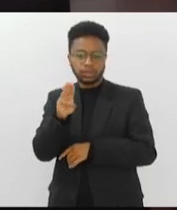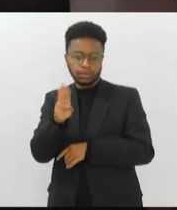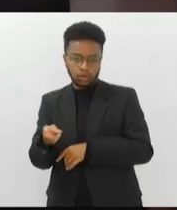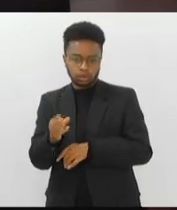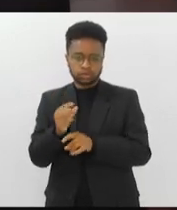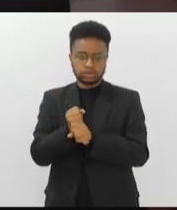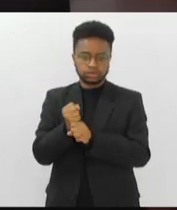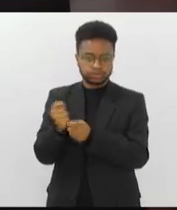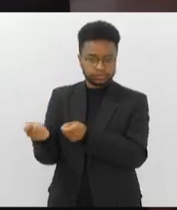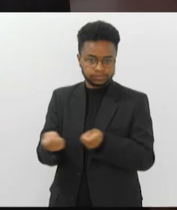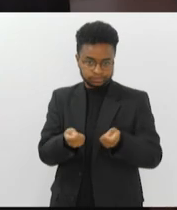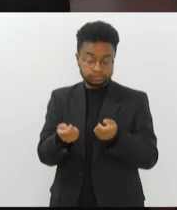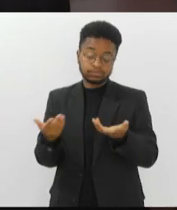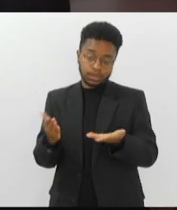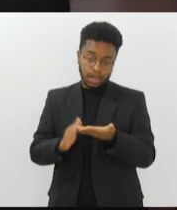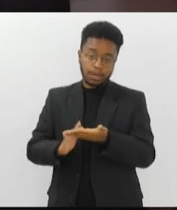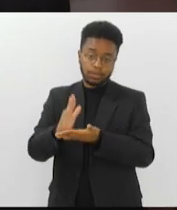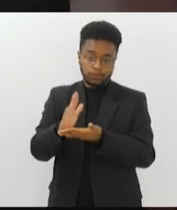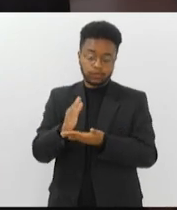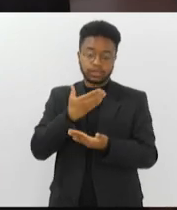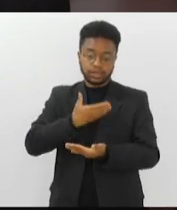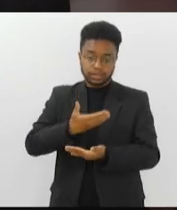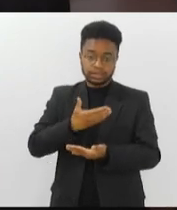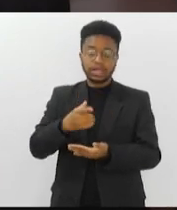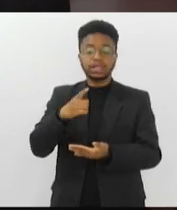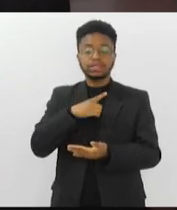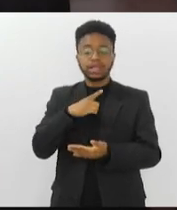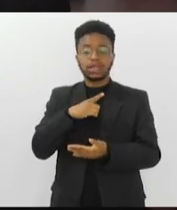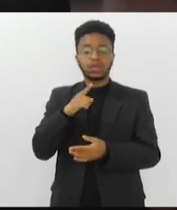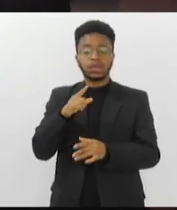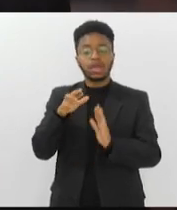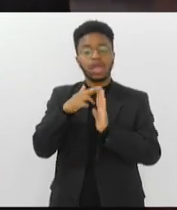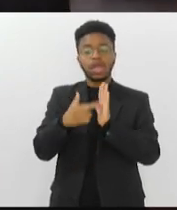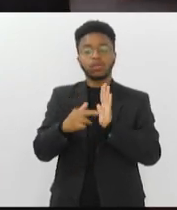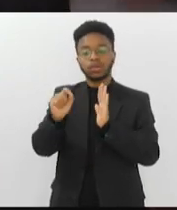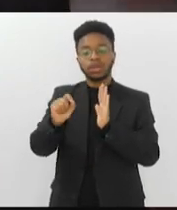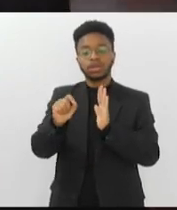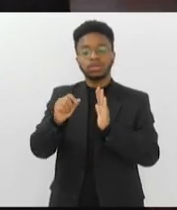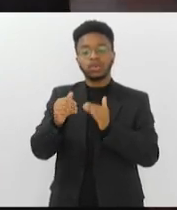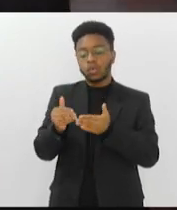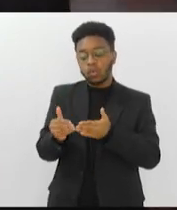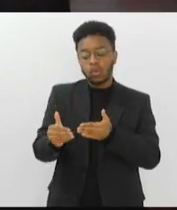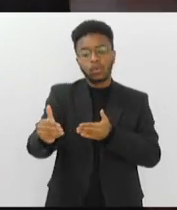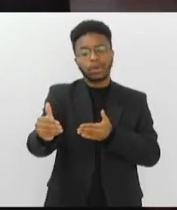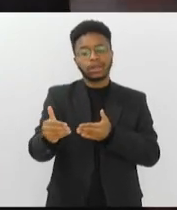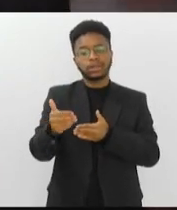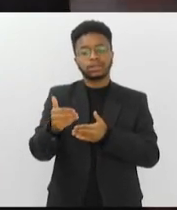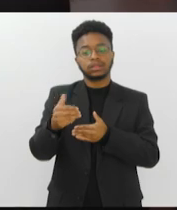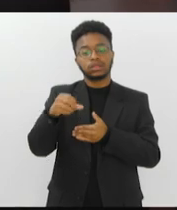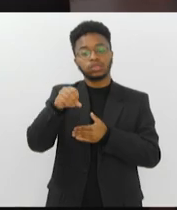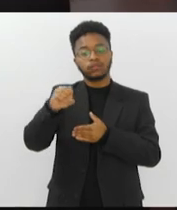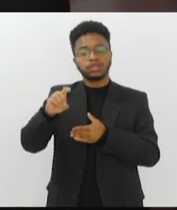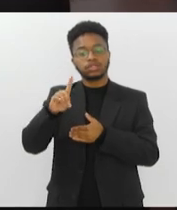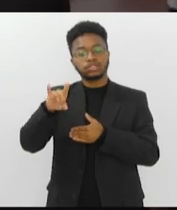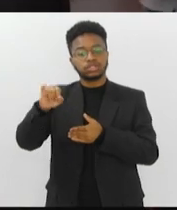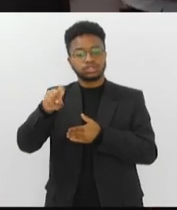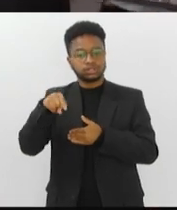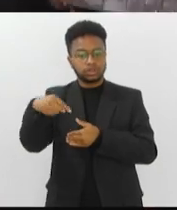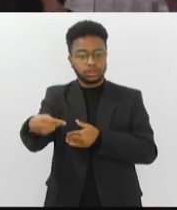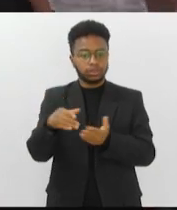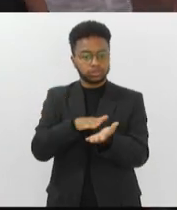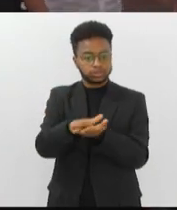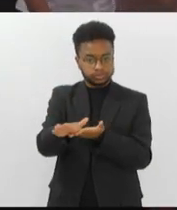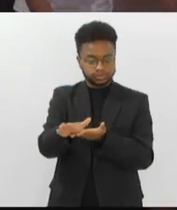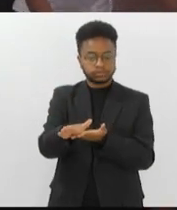Como foi aprovado em dezembro, tem o princípio nonagesimal, só entra em vigor 30 dias, 90 dias após a